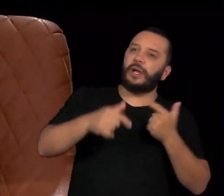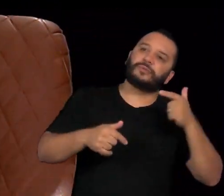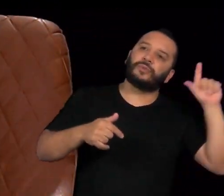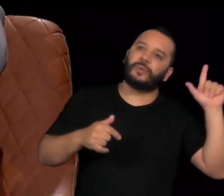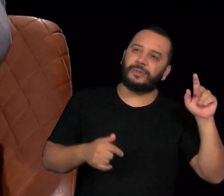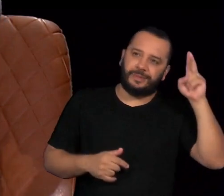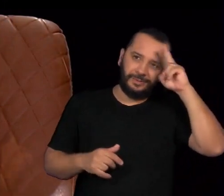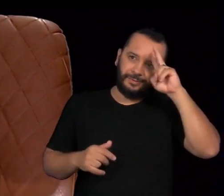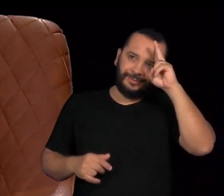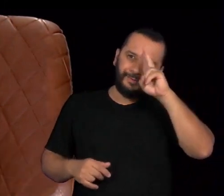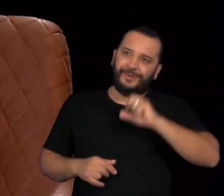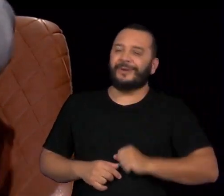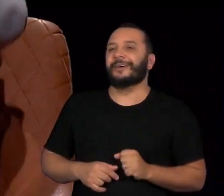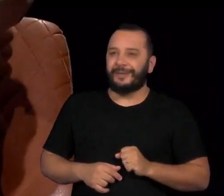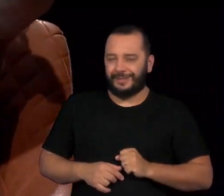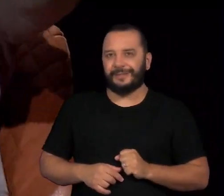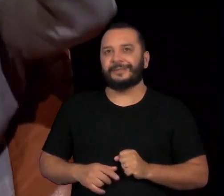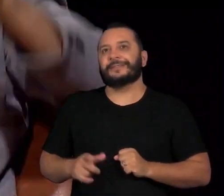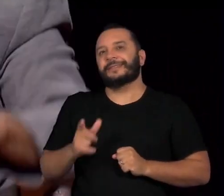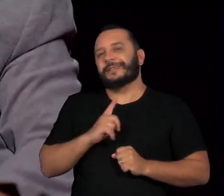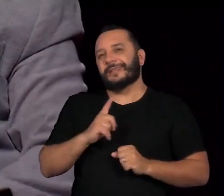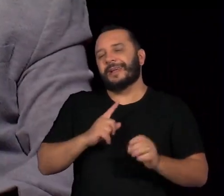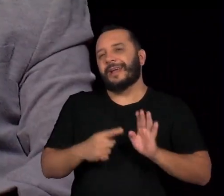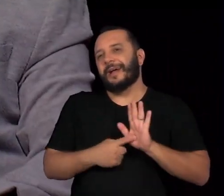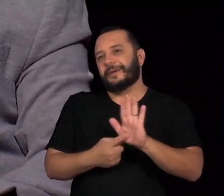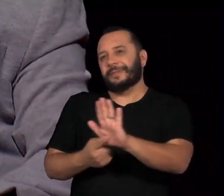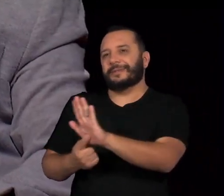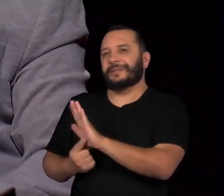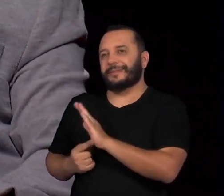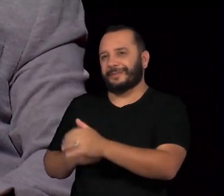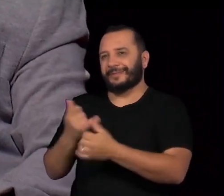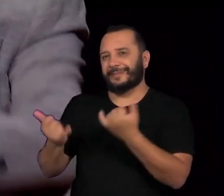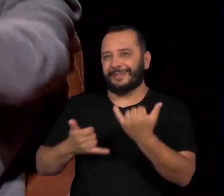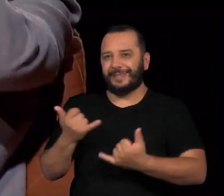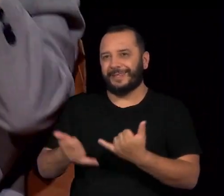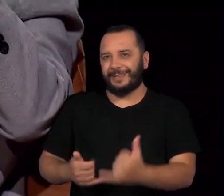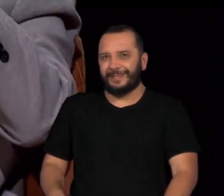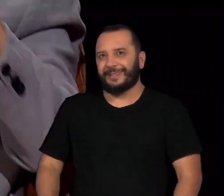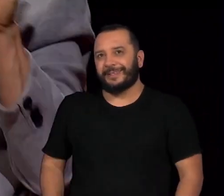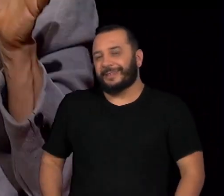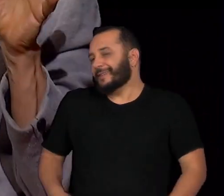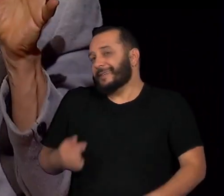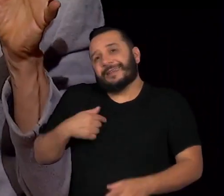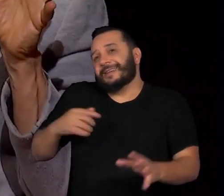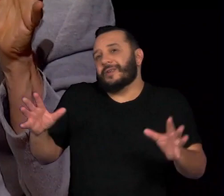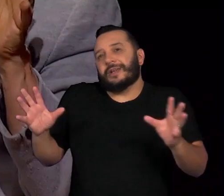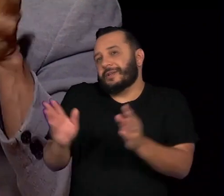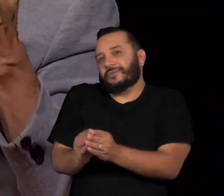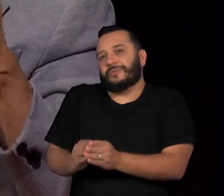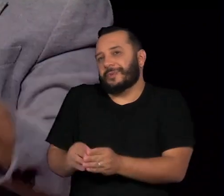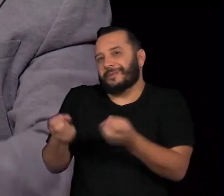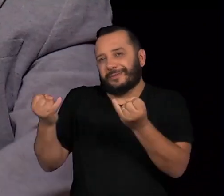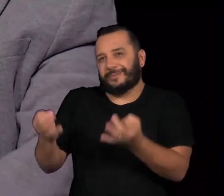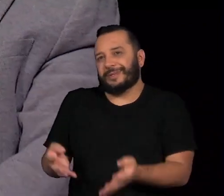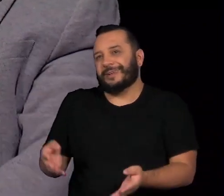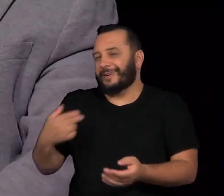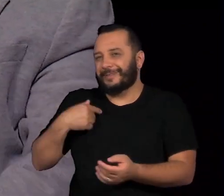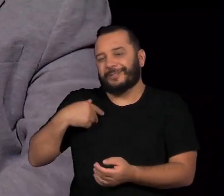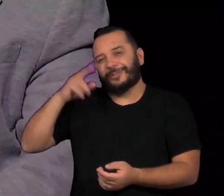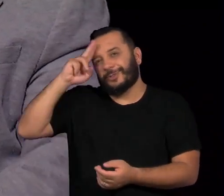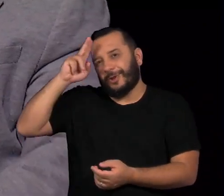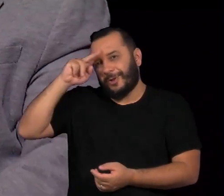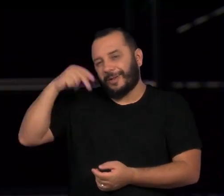povoam toda uma apresentação dessa brincadeira é o que eu posso dizer de mais suscinto em relação à presença